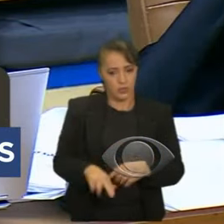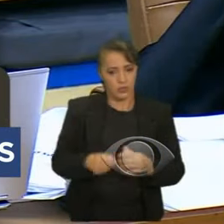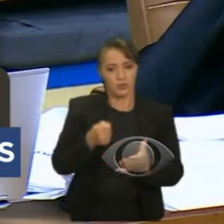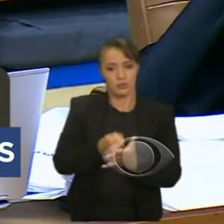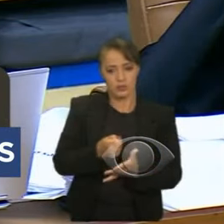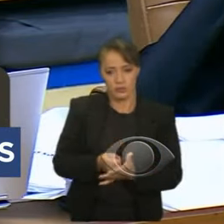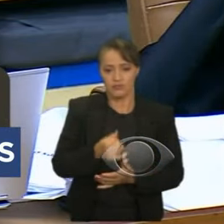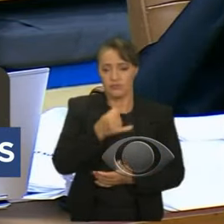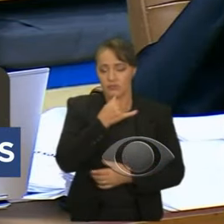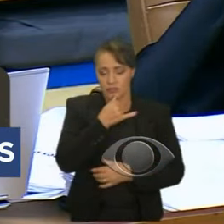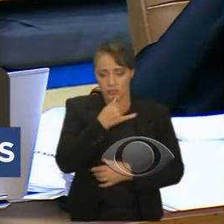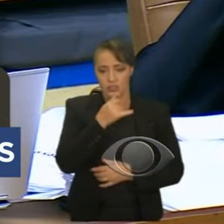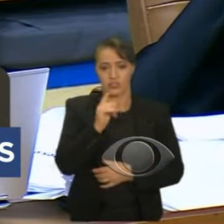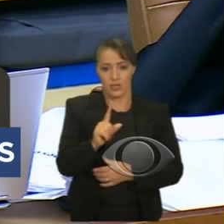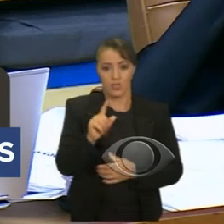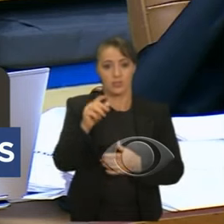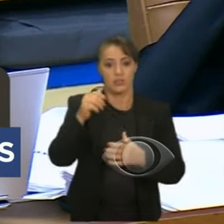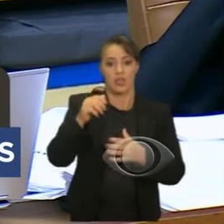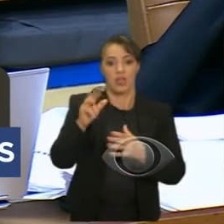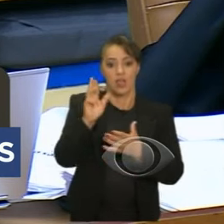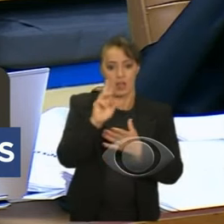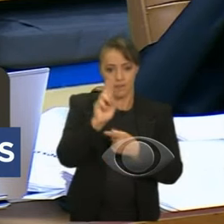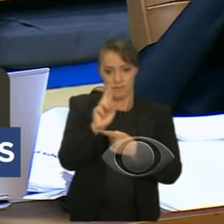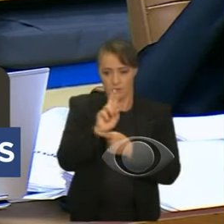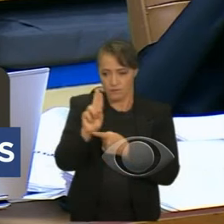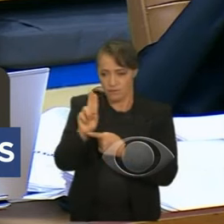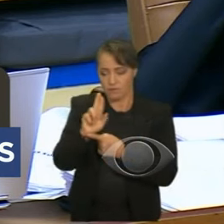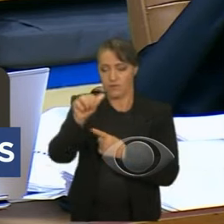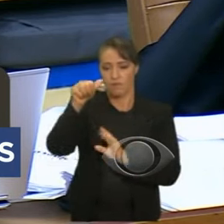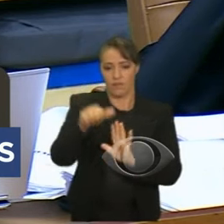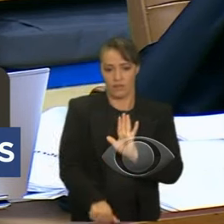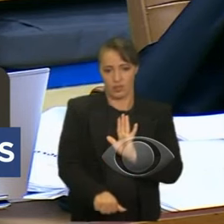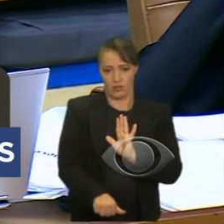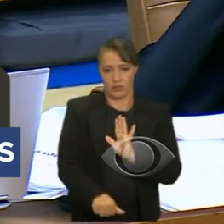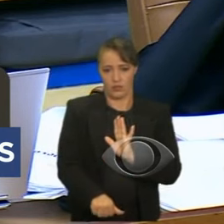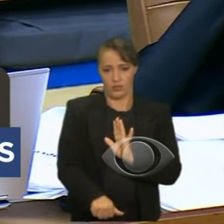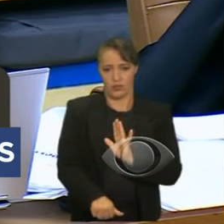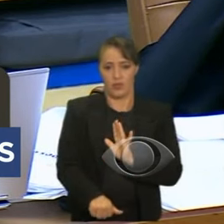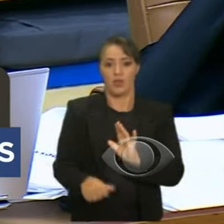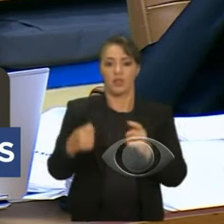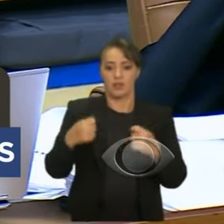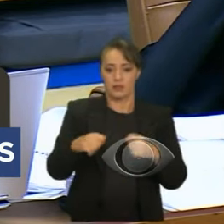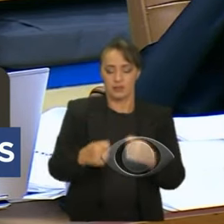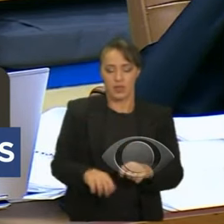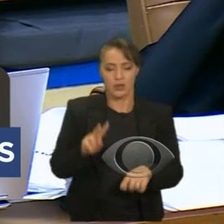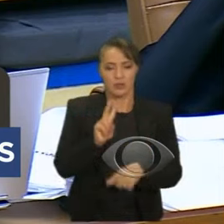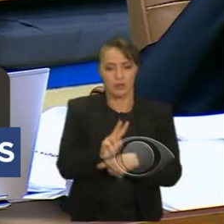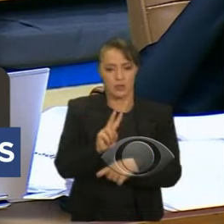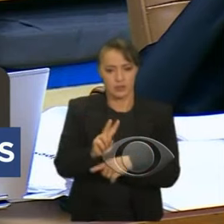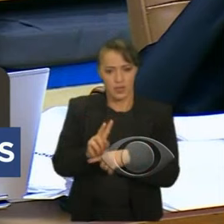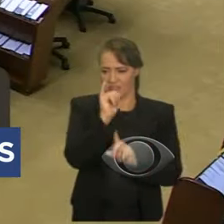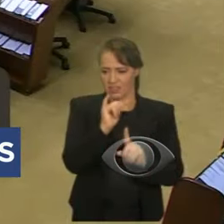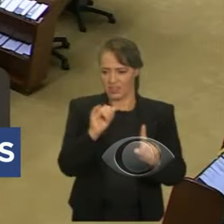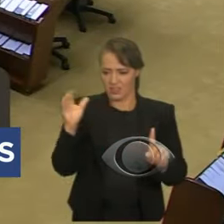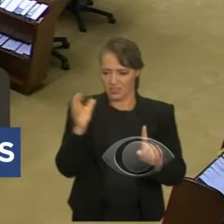Infelizmente, a autorregulação faliu. Então, é necessário que se preserve a dignidade da pessoa humana,